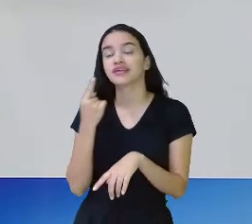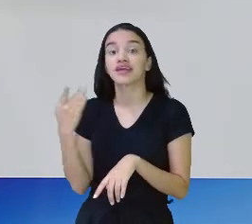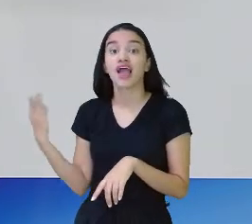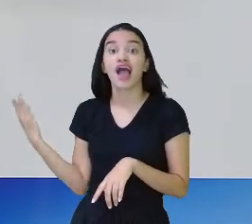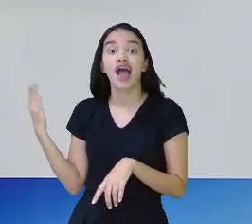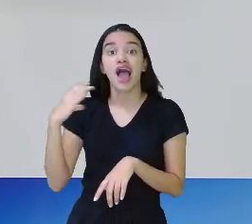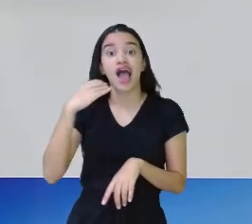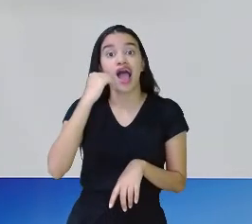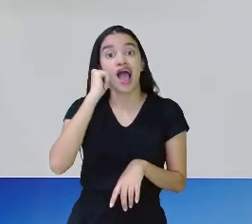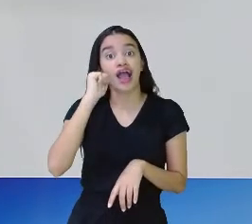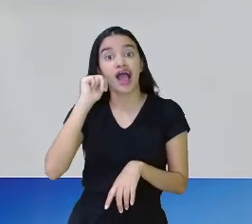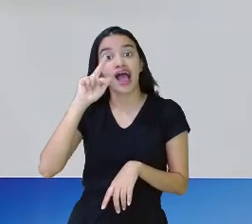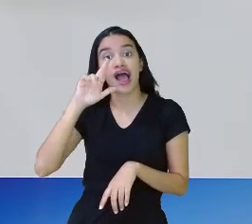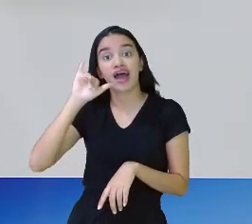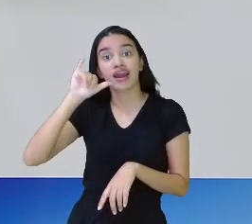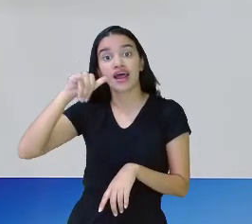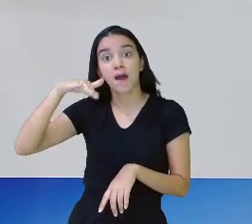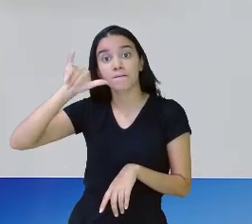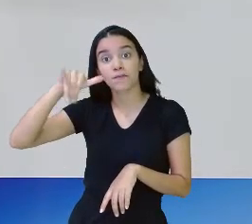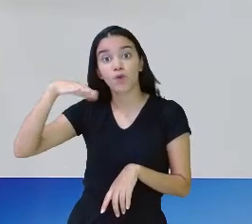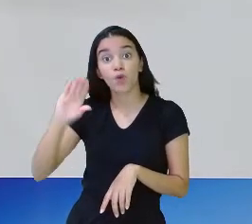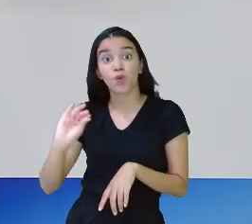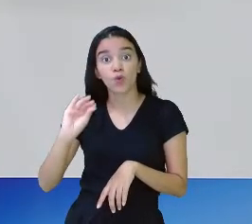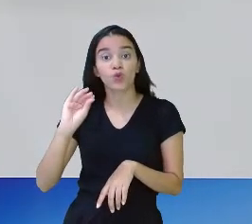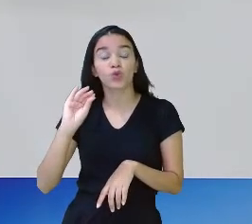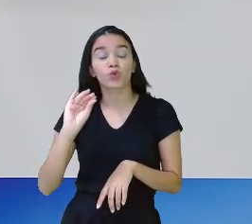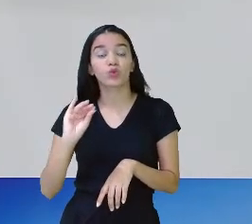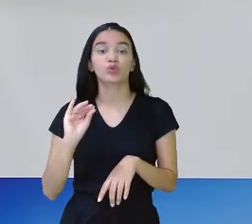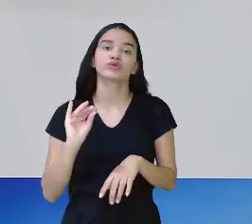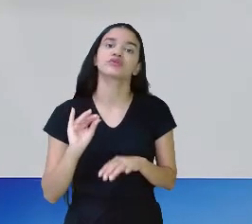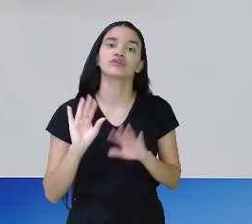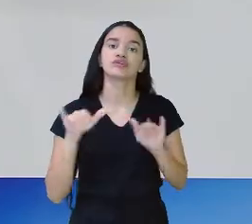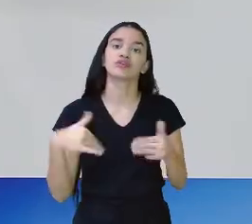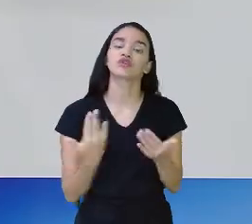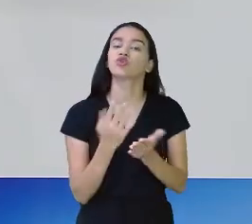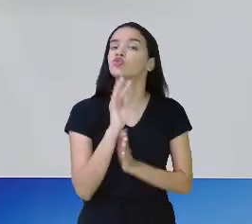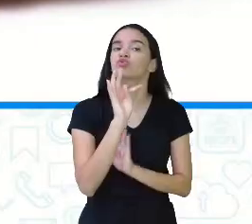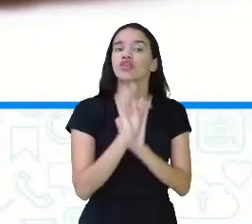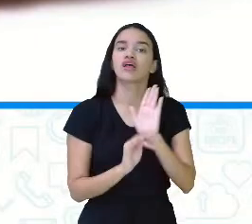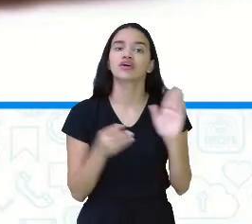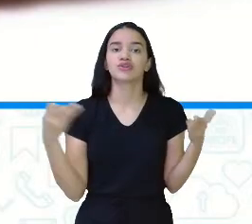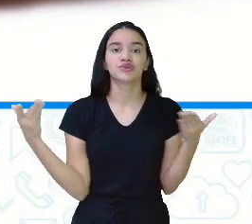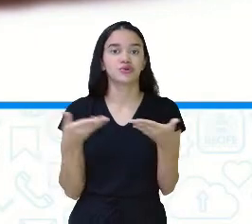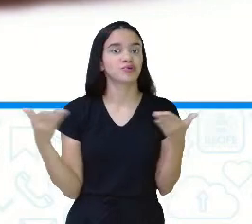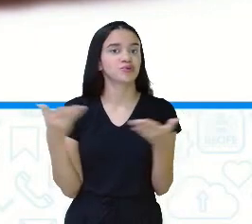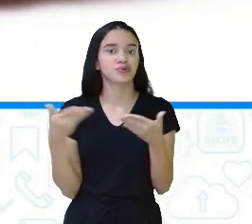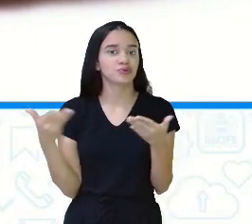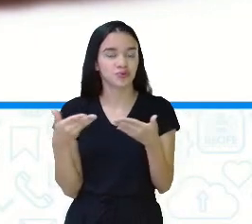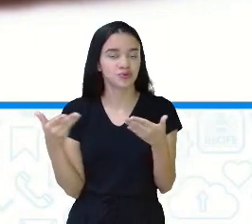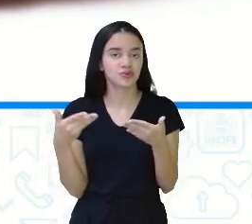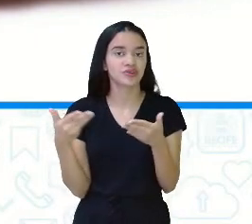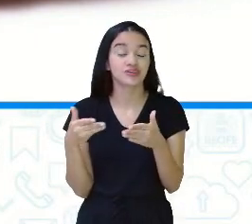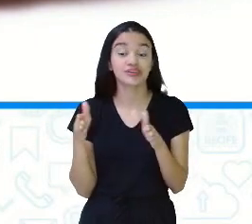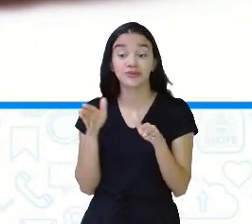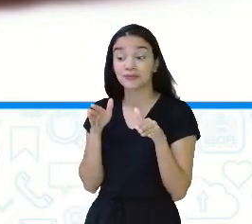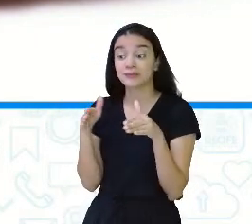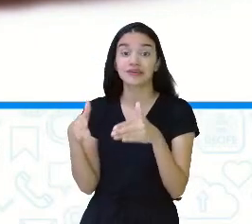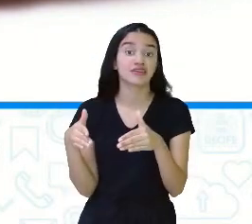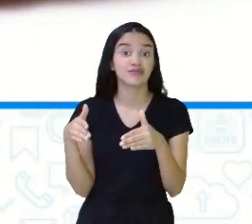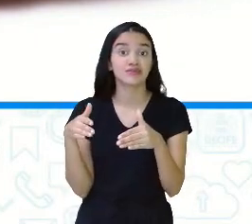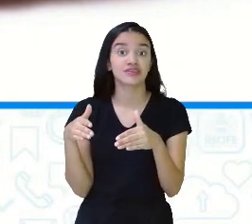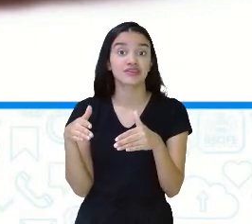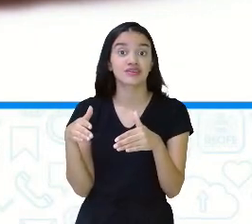chamado de caramujo. Não é? E como o nosso texto de hoje vai falar justamente, especificamente sobre